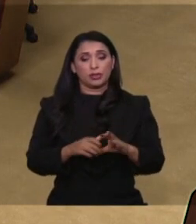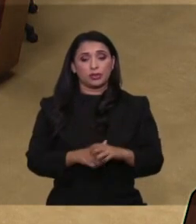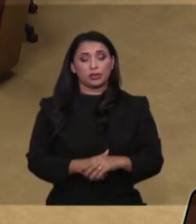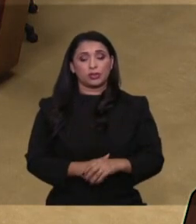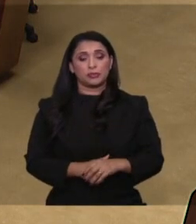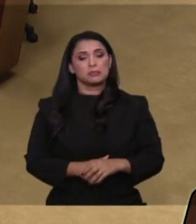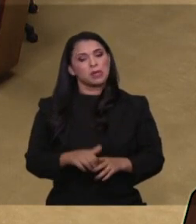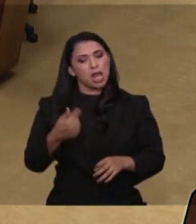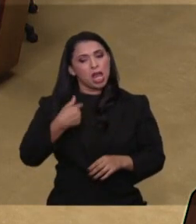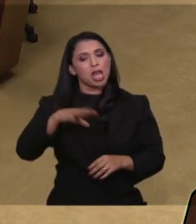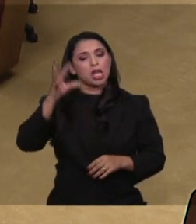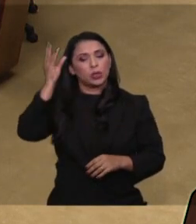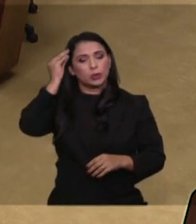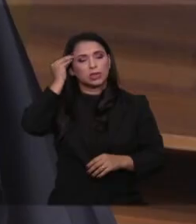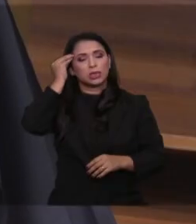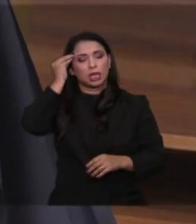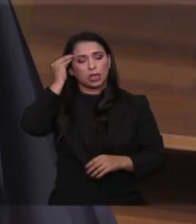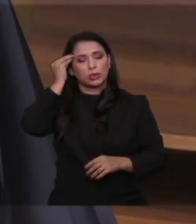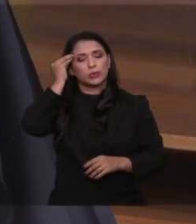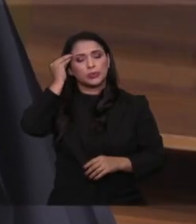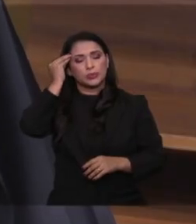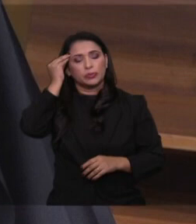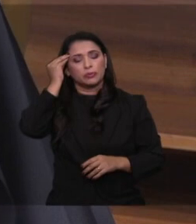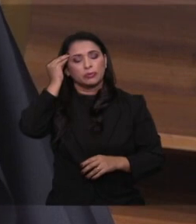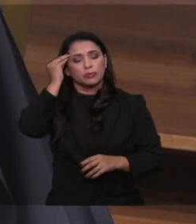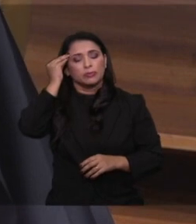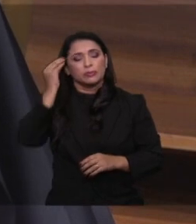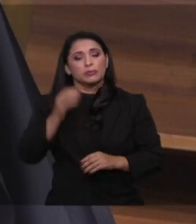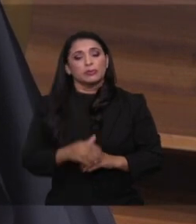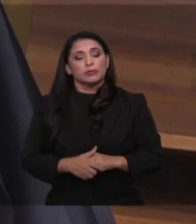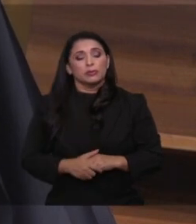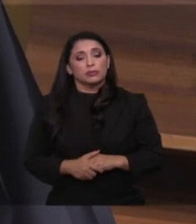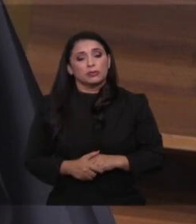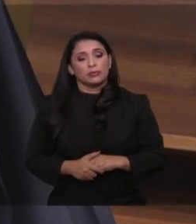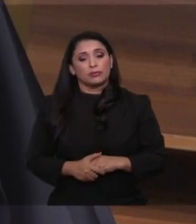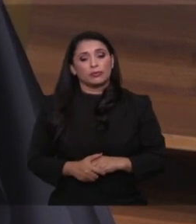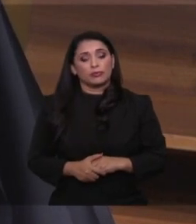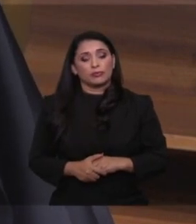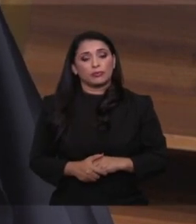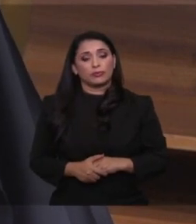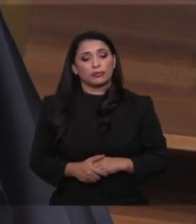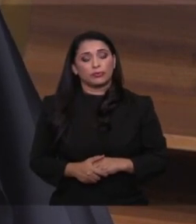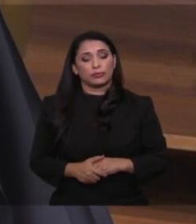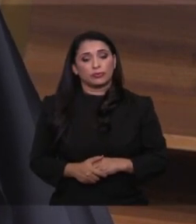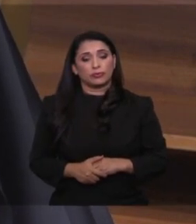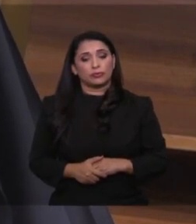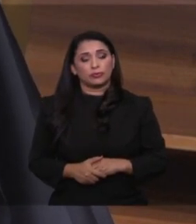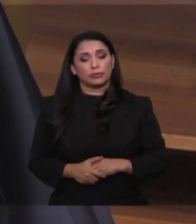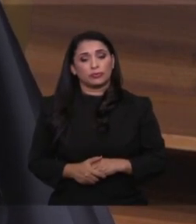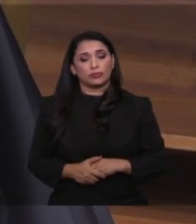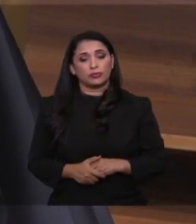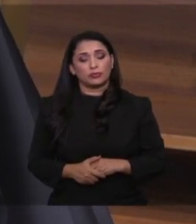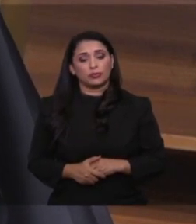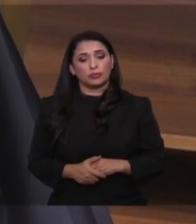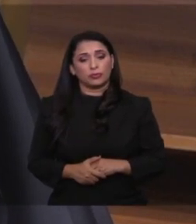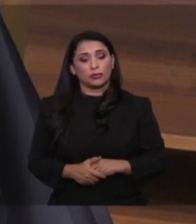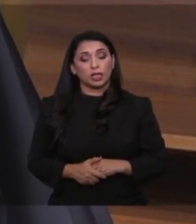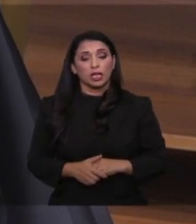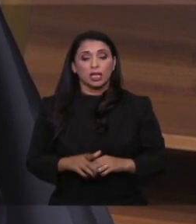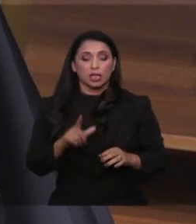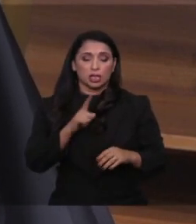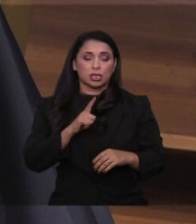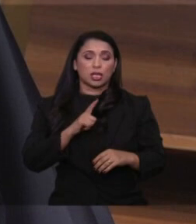é que eu entendo que a posição de se considerar derrogado, por